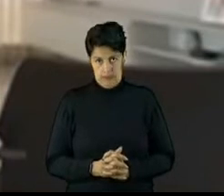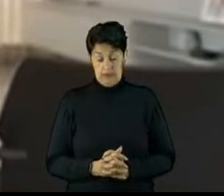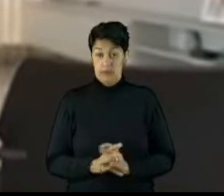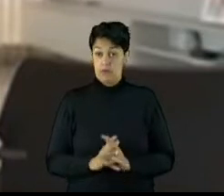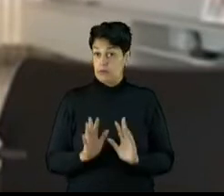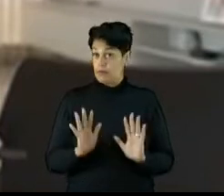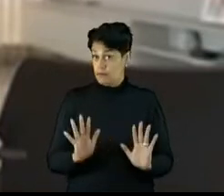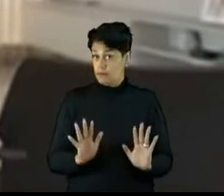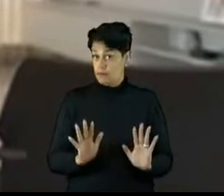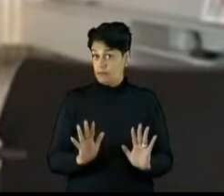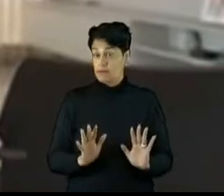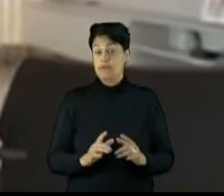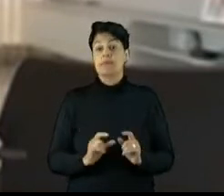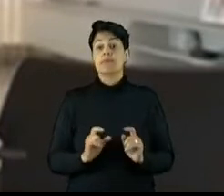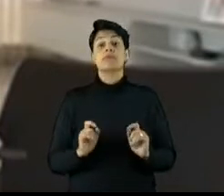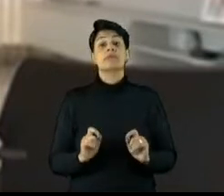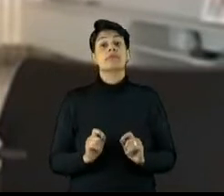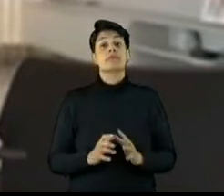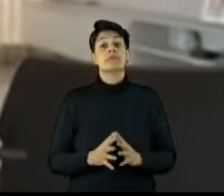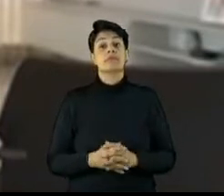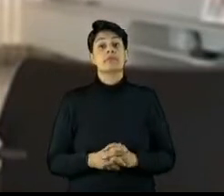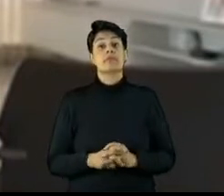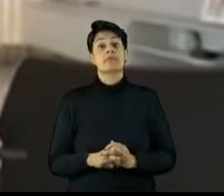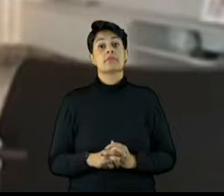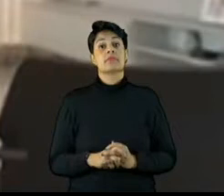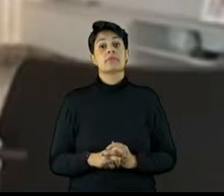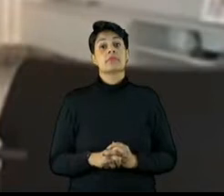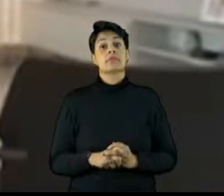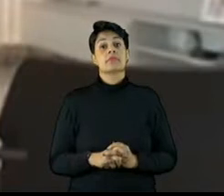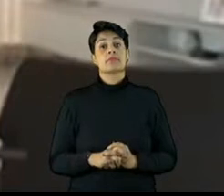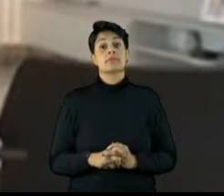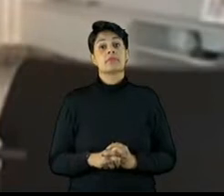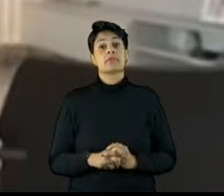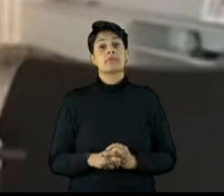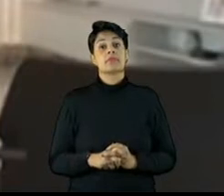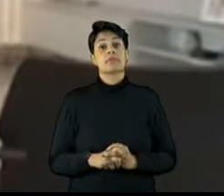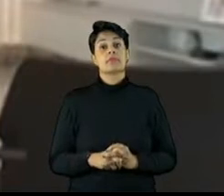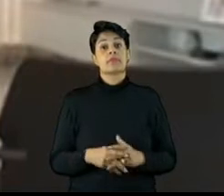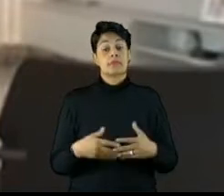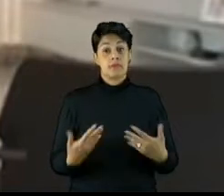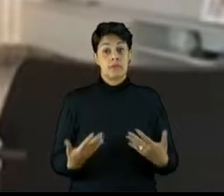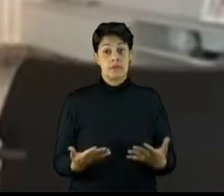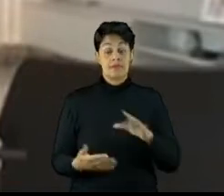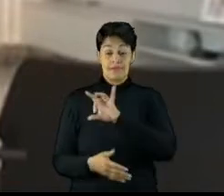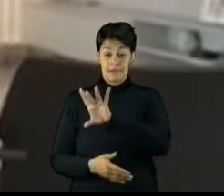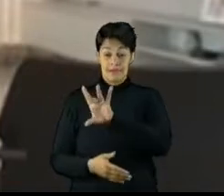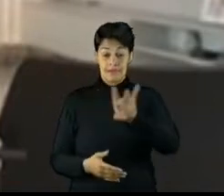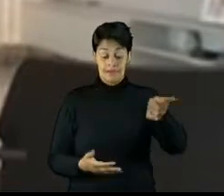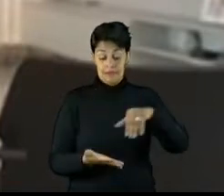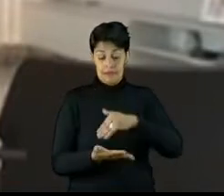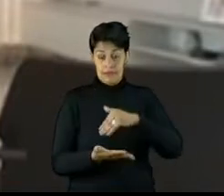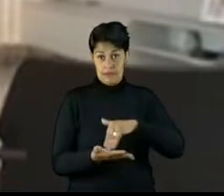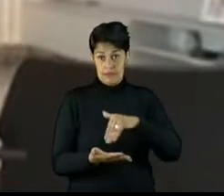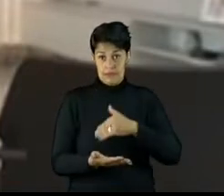para o futuro nós devemos refletir um pouco sobre essa instrução normativa. É verdade também que muitas vezes o poder concedente ou a agência